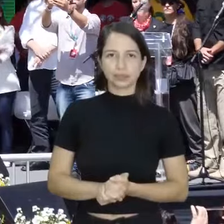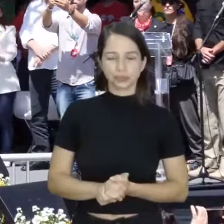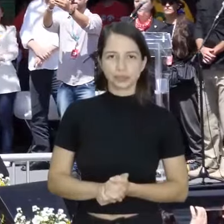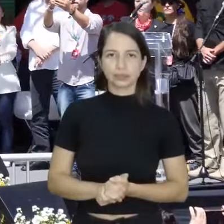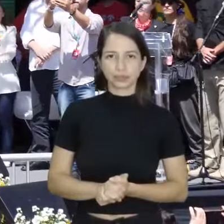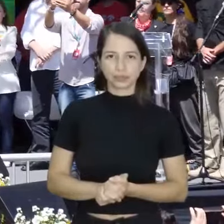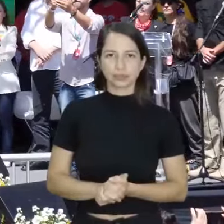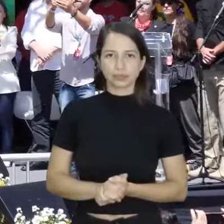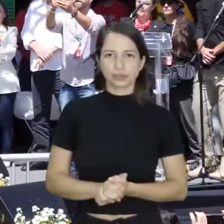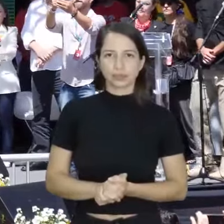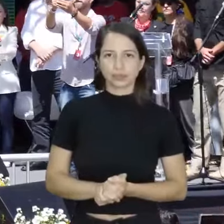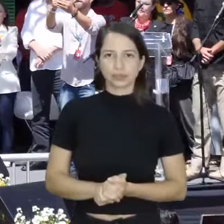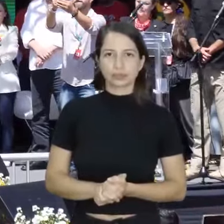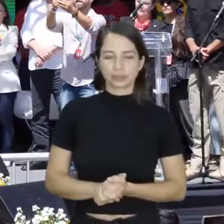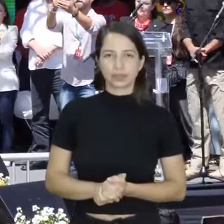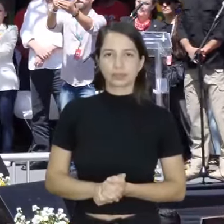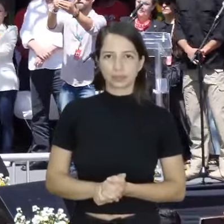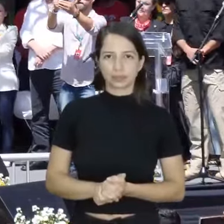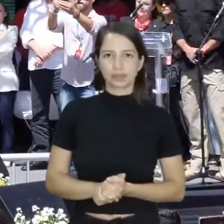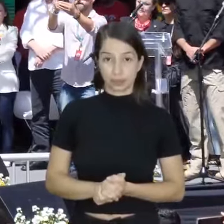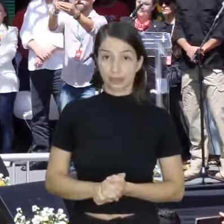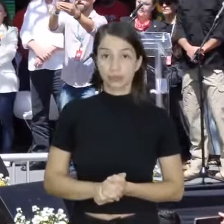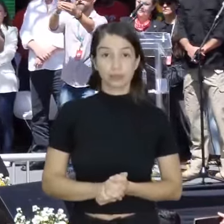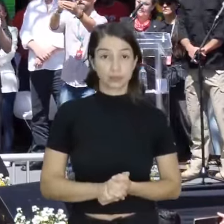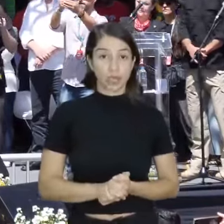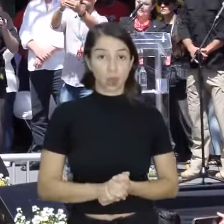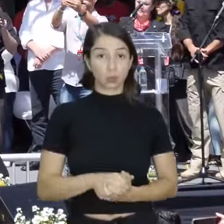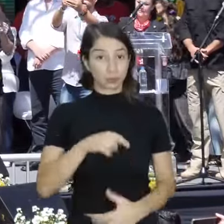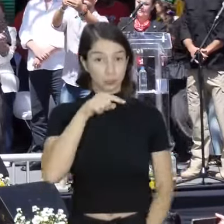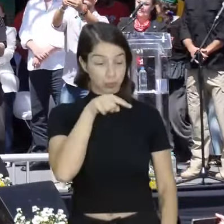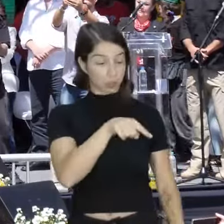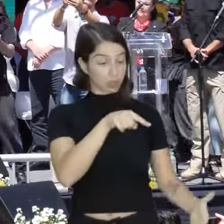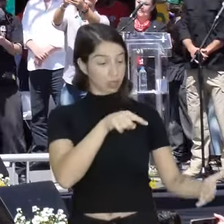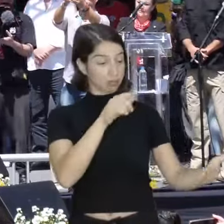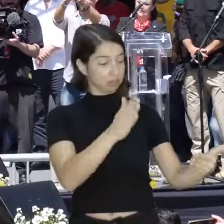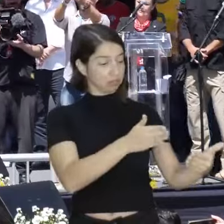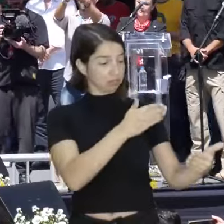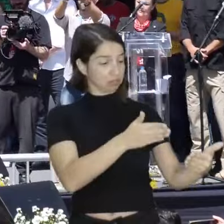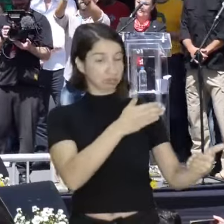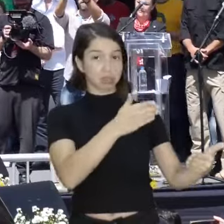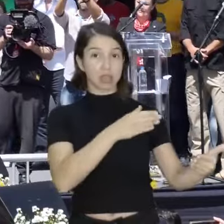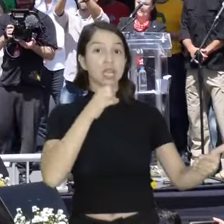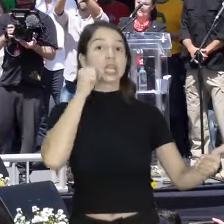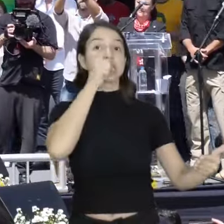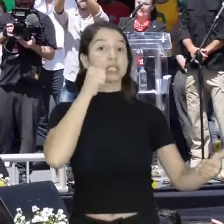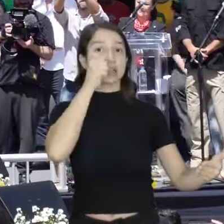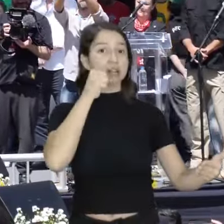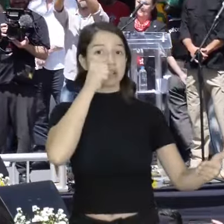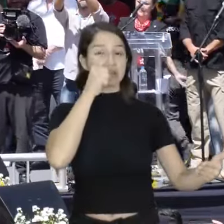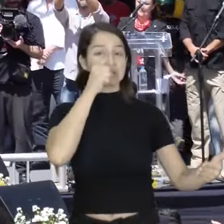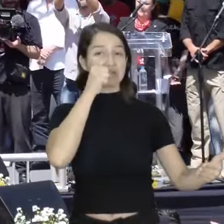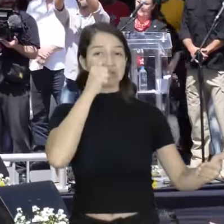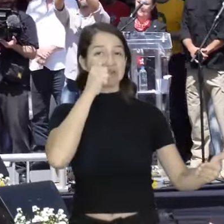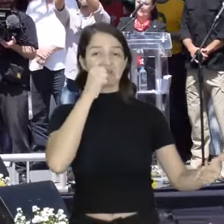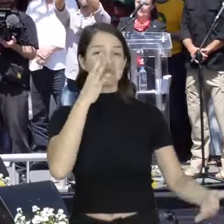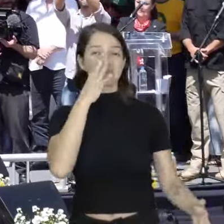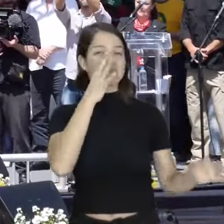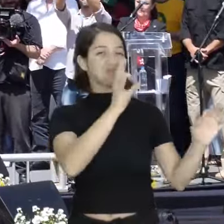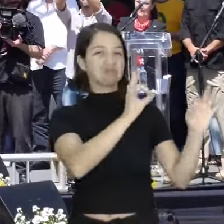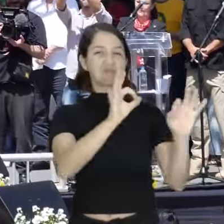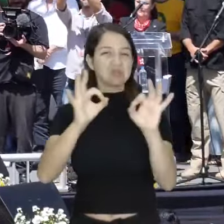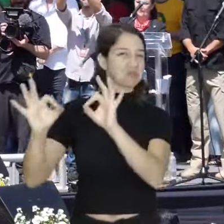certamente ele não está vendo e acompanhando pela internet esse nosso ato, mas eu queria